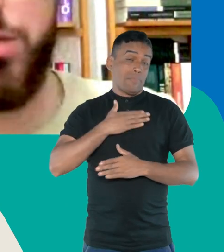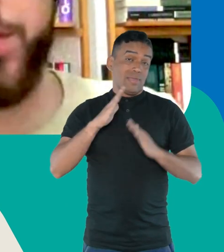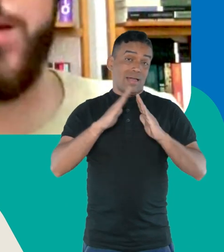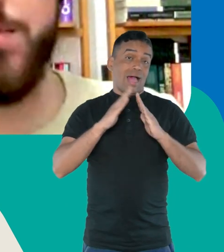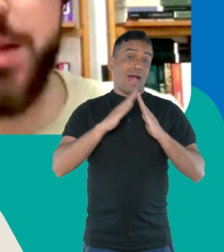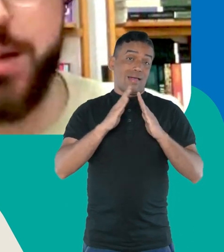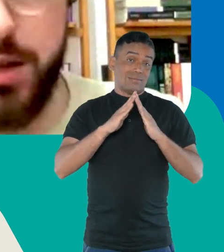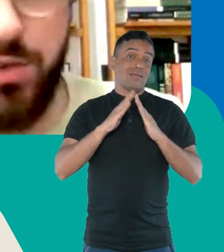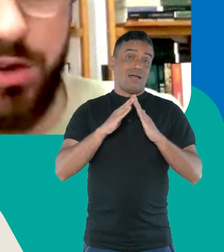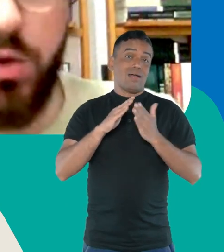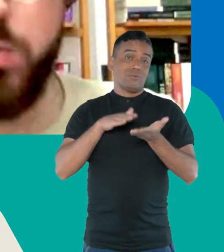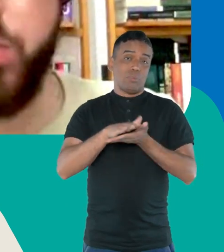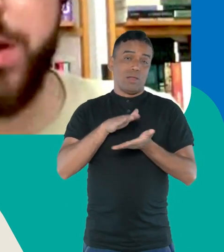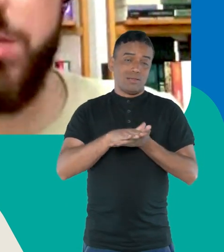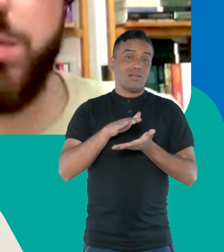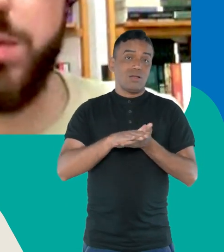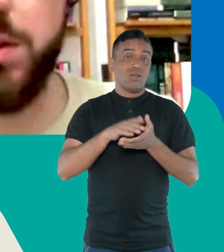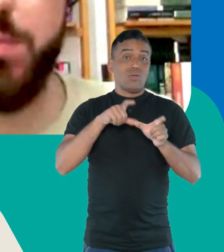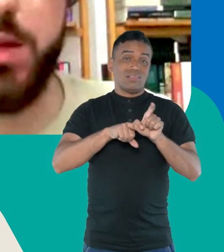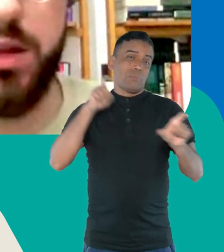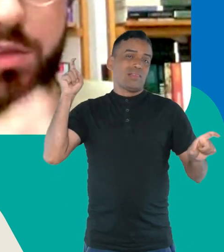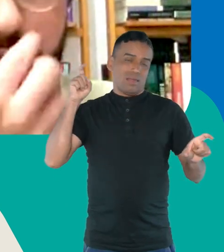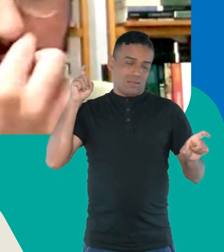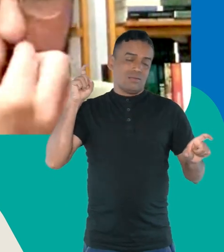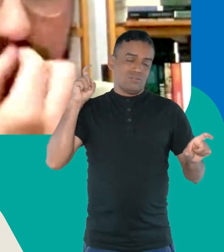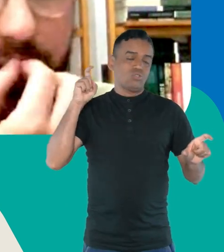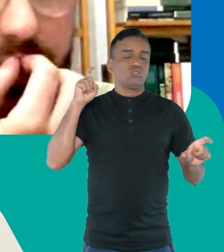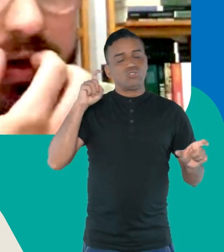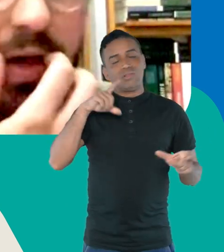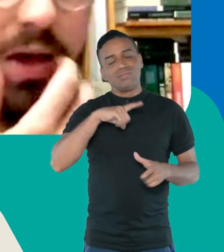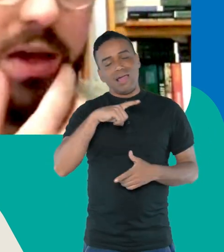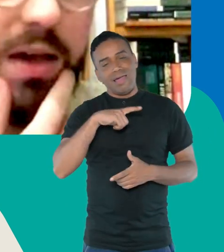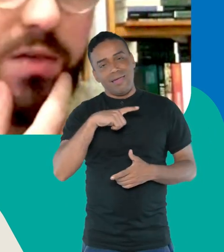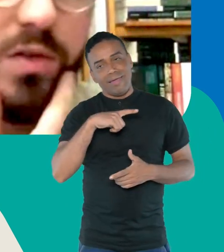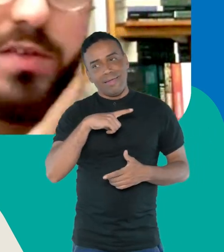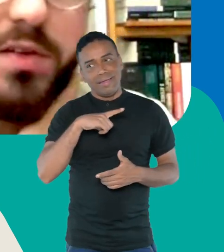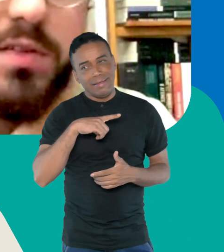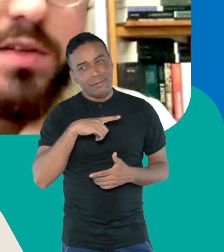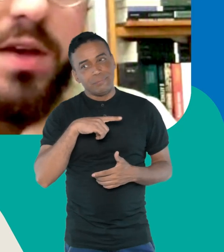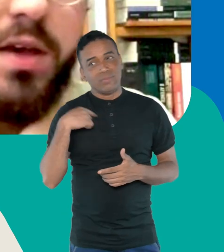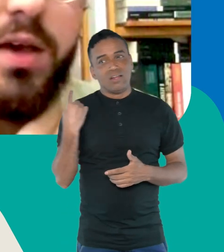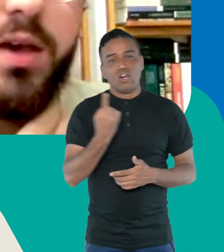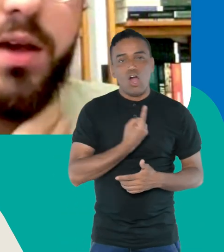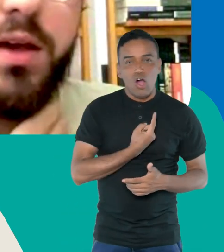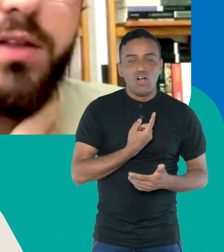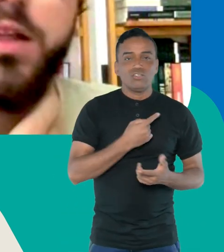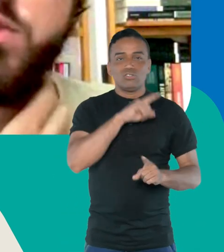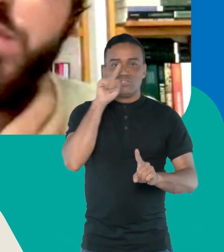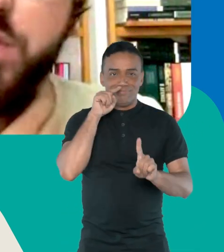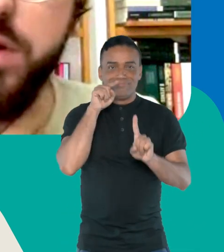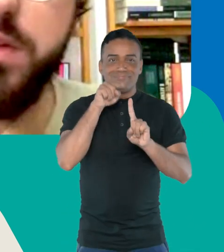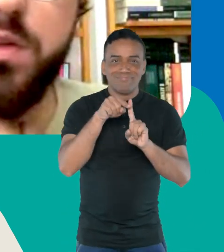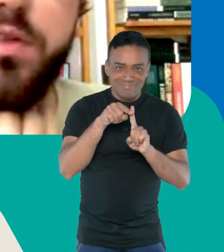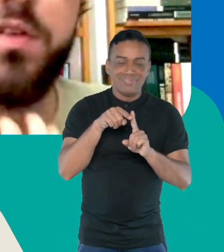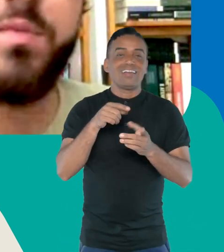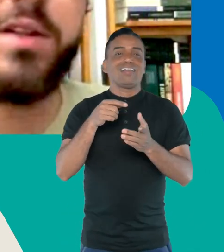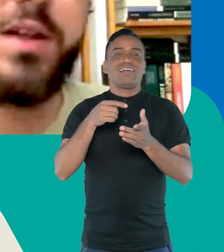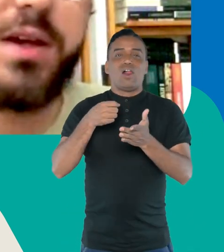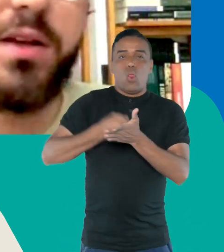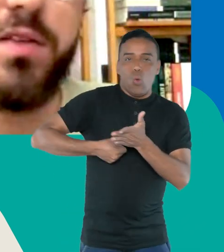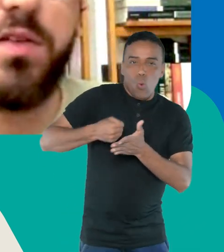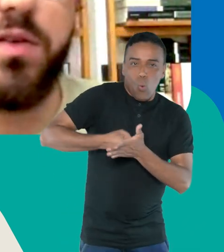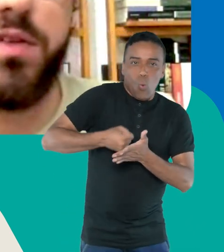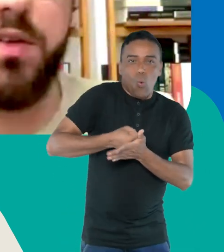editorial. É uma editora independente, e como toda editora independente, a gente tem as nossas intenções, as